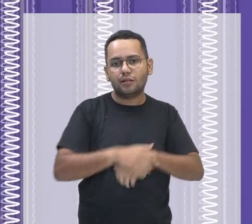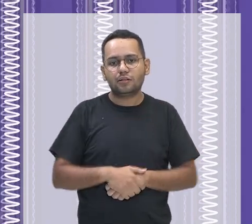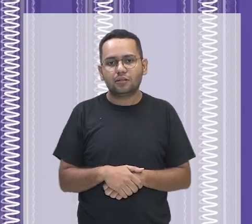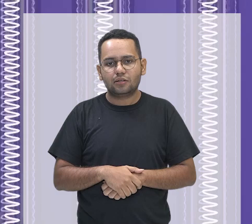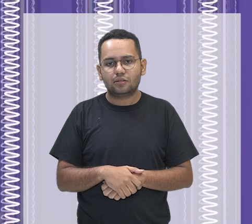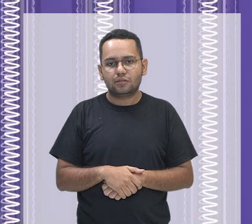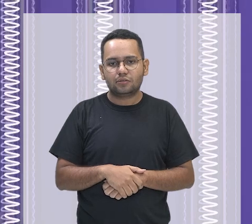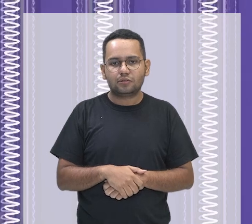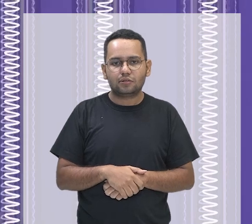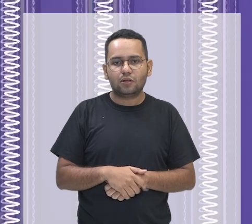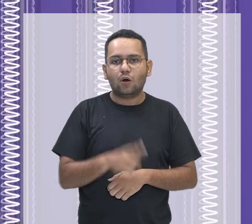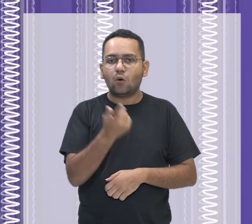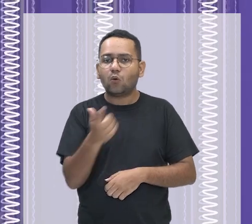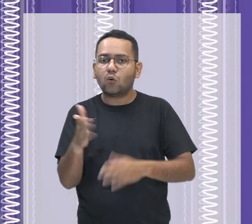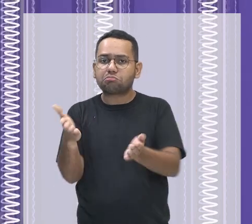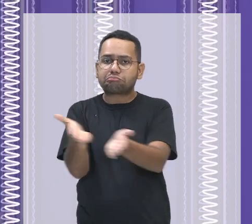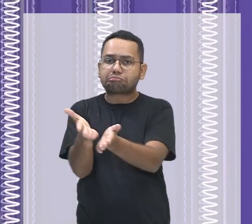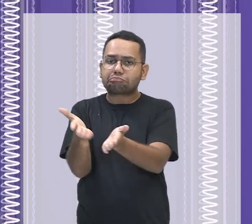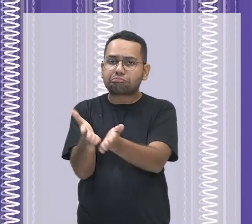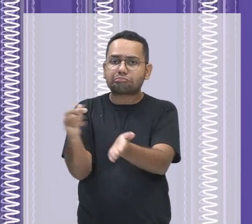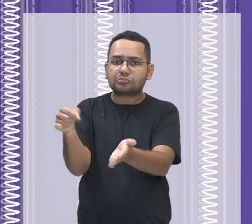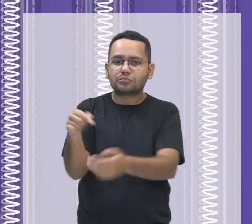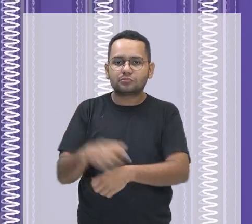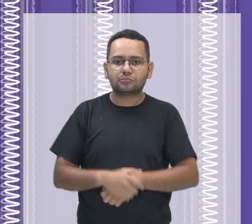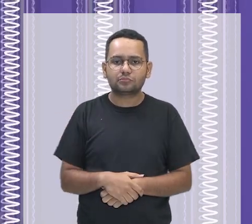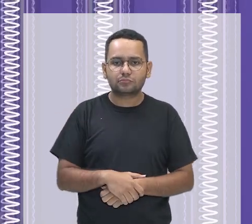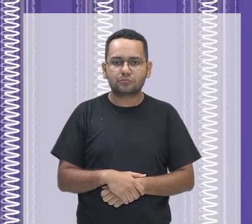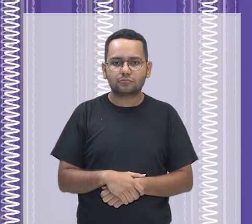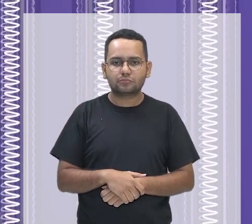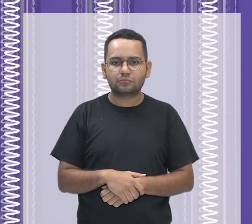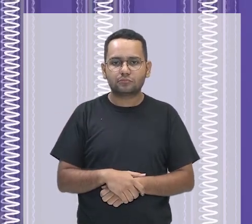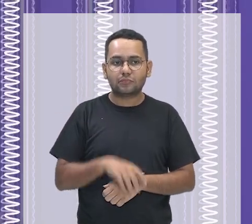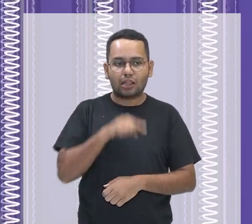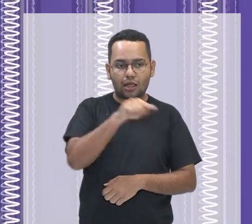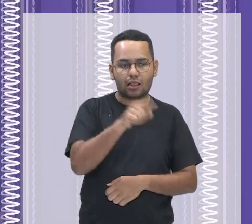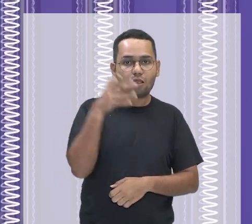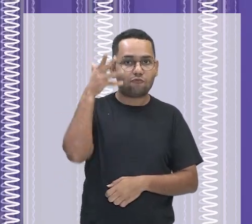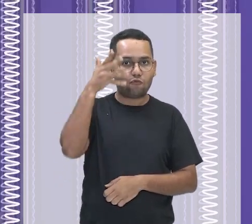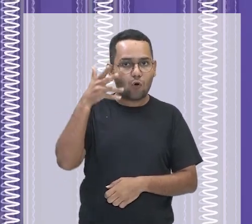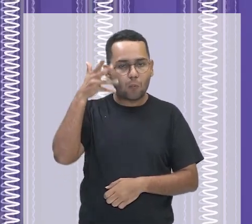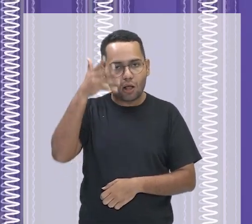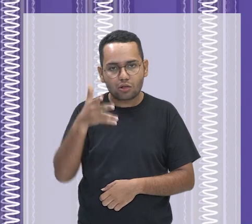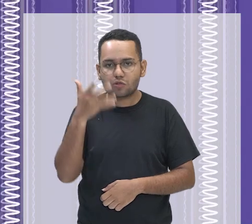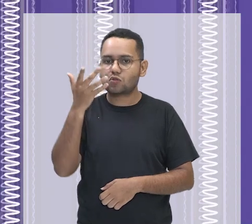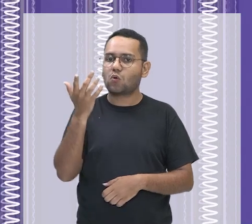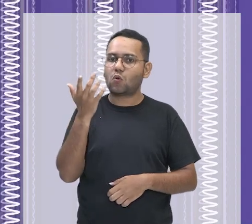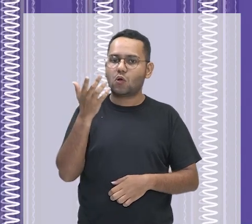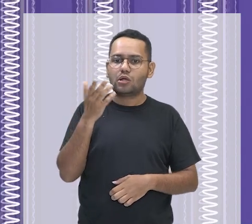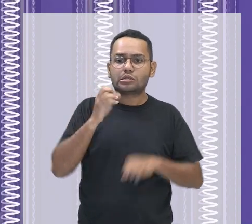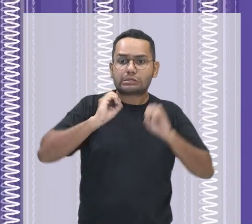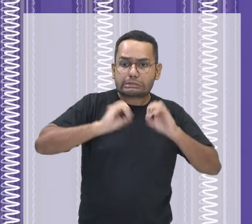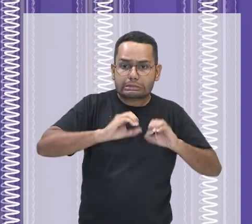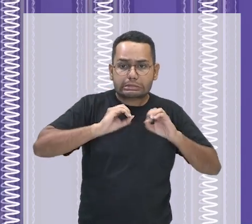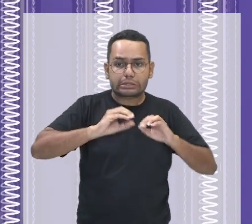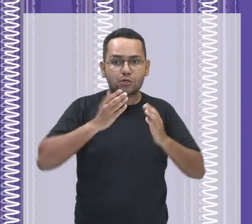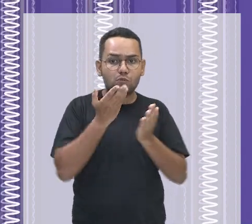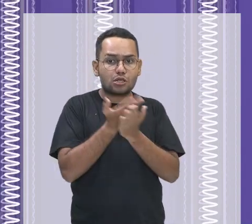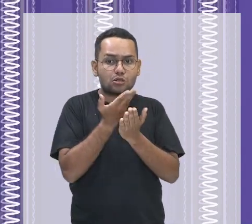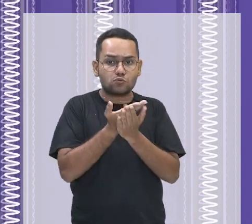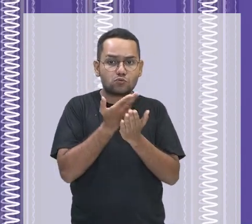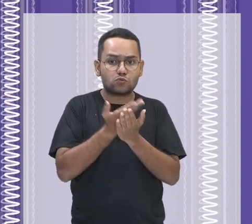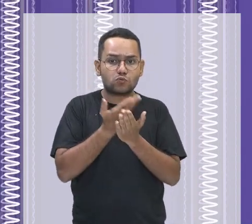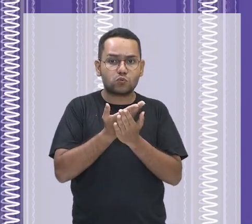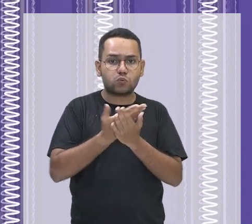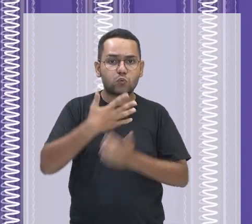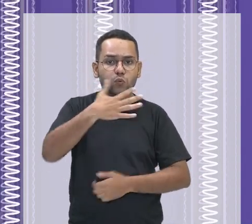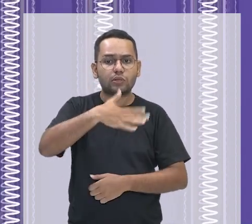igrejas evangélicas, há encontros, há formações, há aulas, por assim dizer,